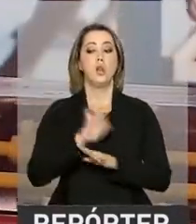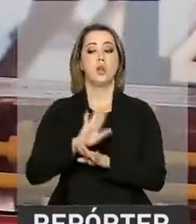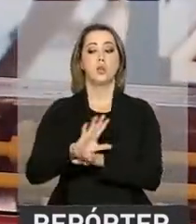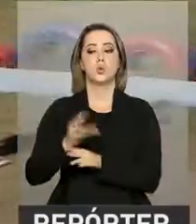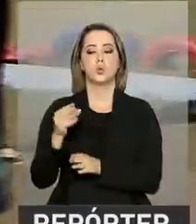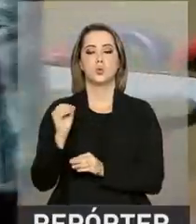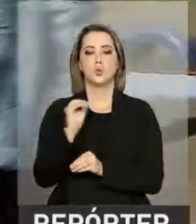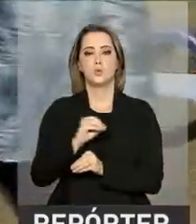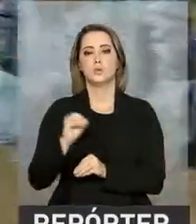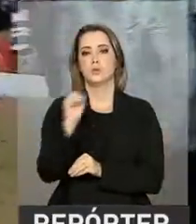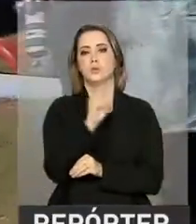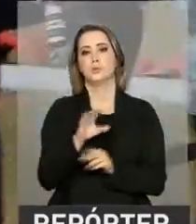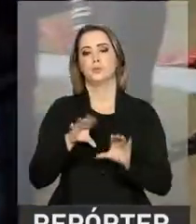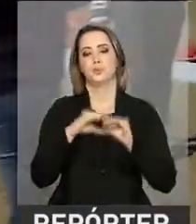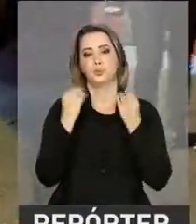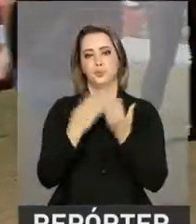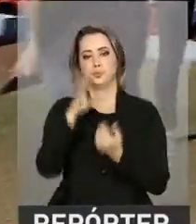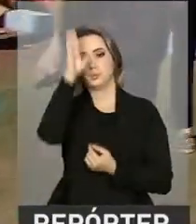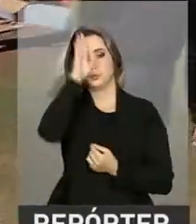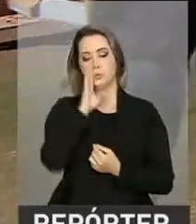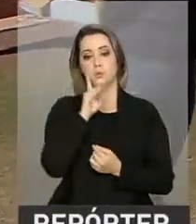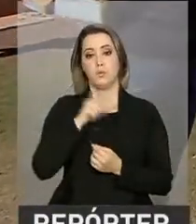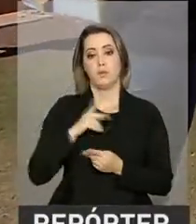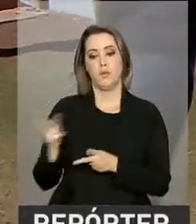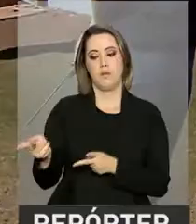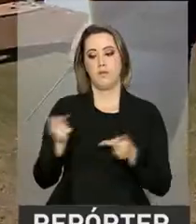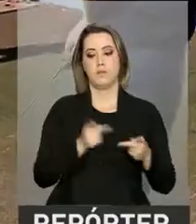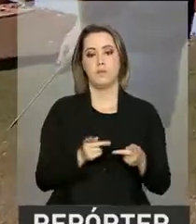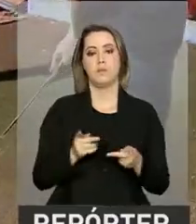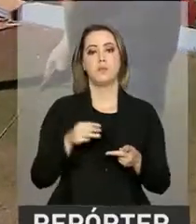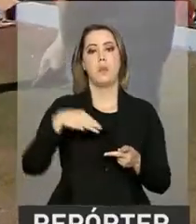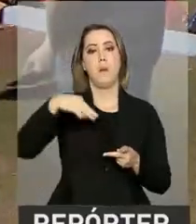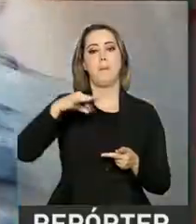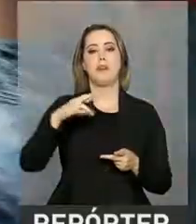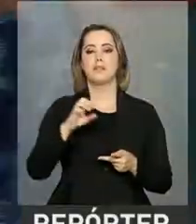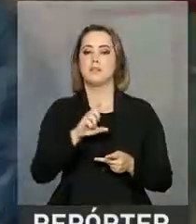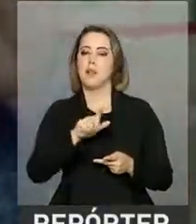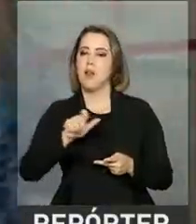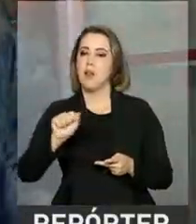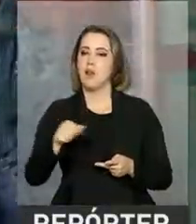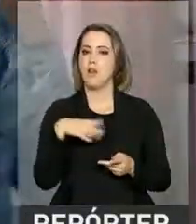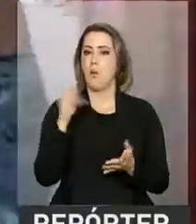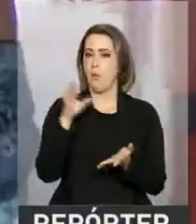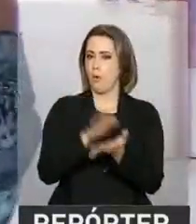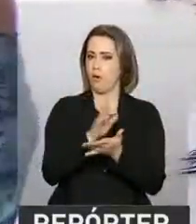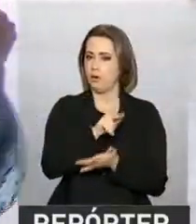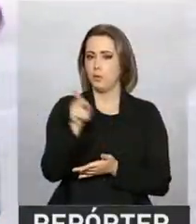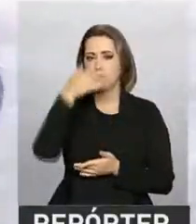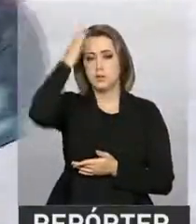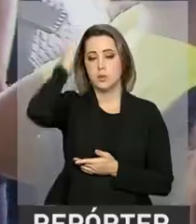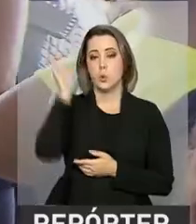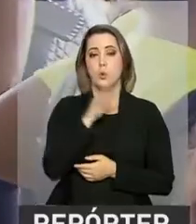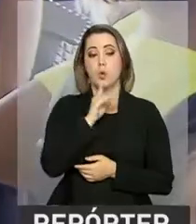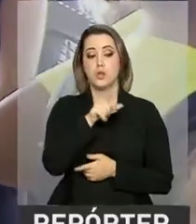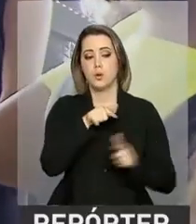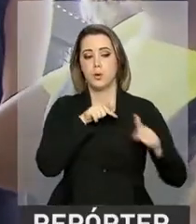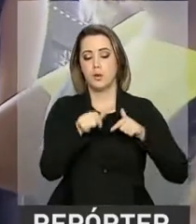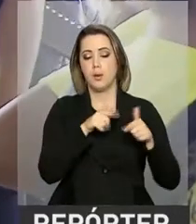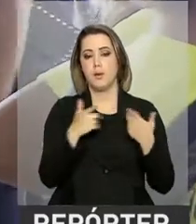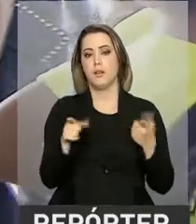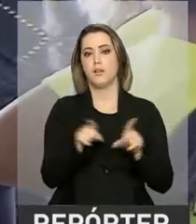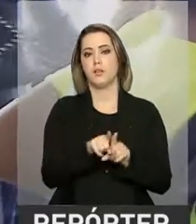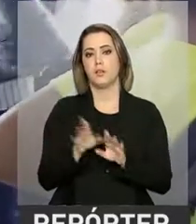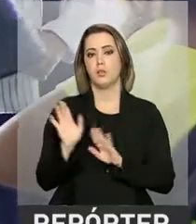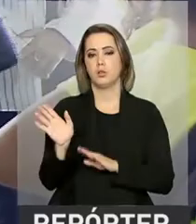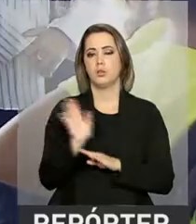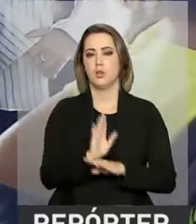comunidade de graça. A instituição recebeu a visita da primeira-dama Marcela Temer, que conheceu o trabalho desenvolvido. As crianças